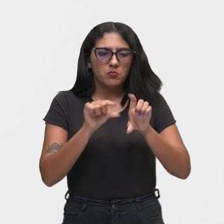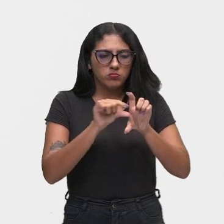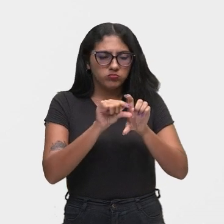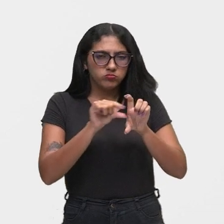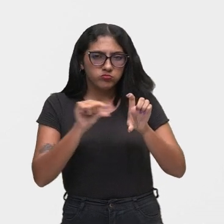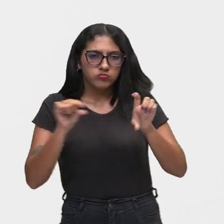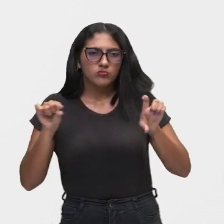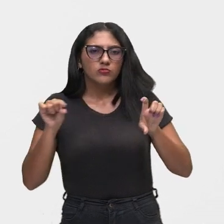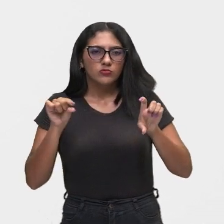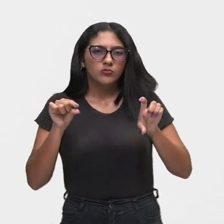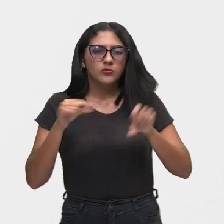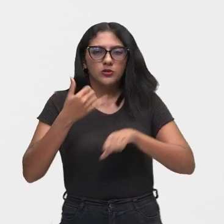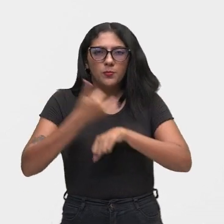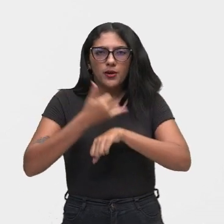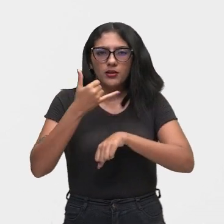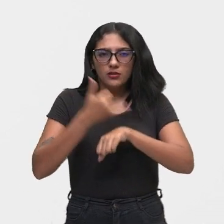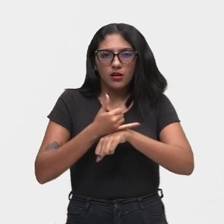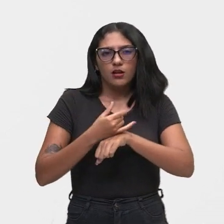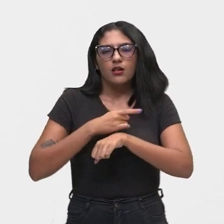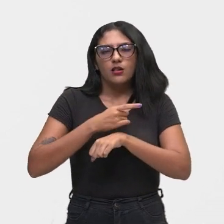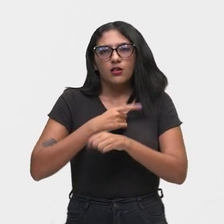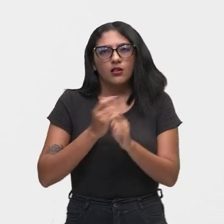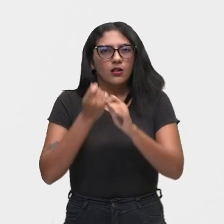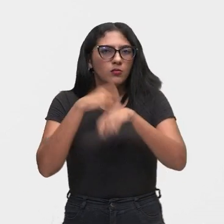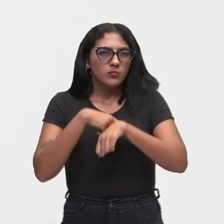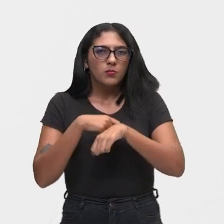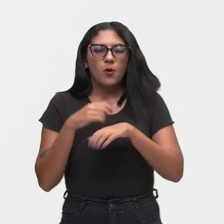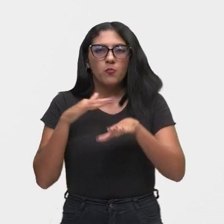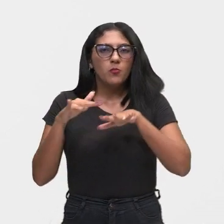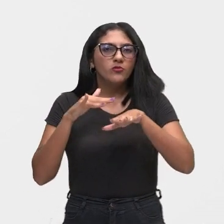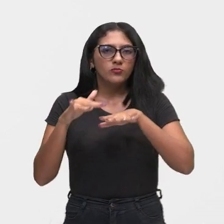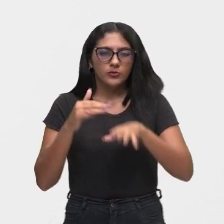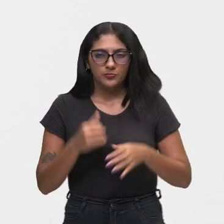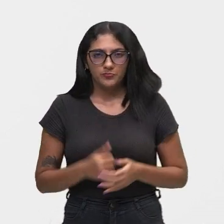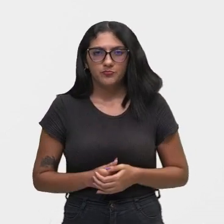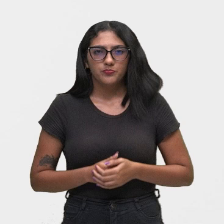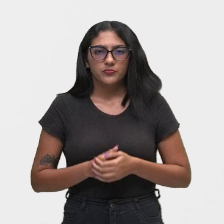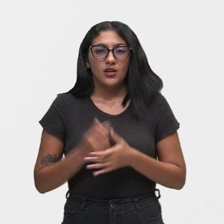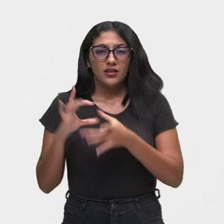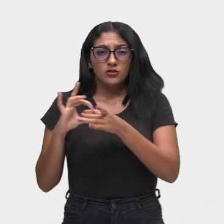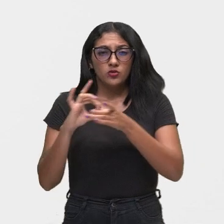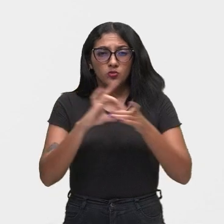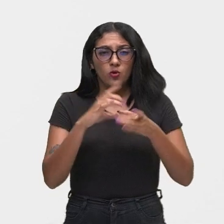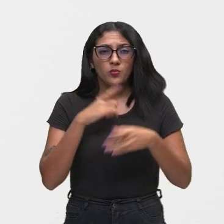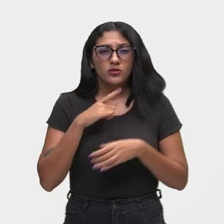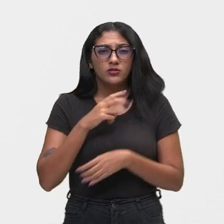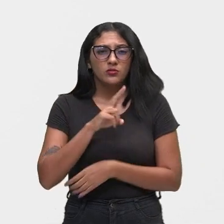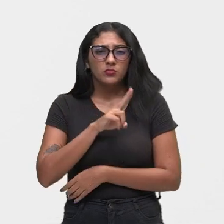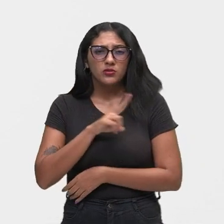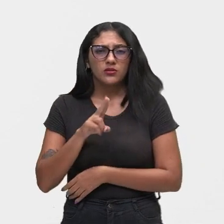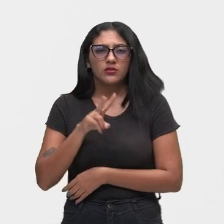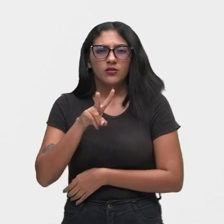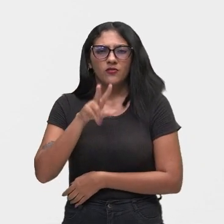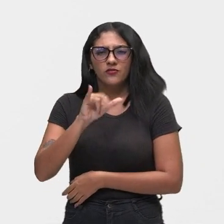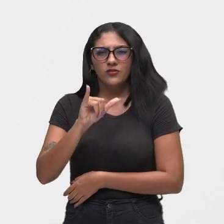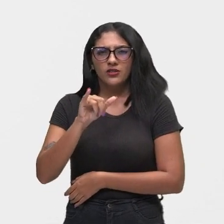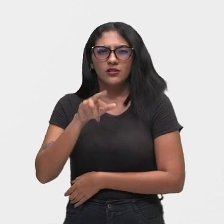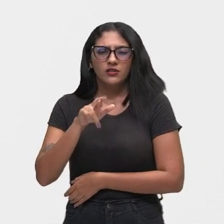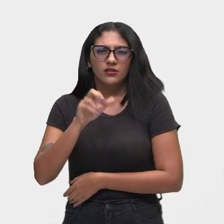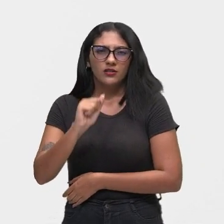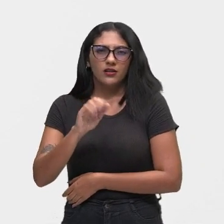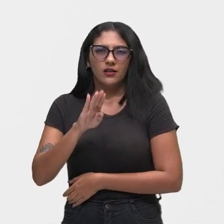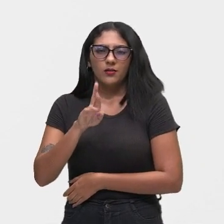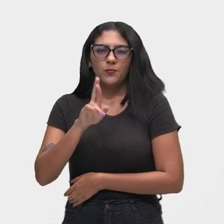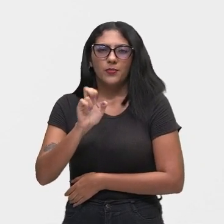numa haste para este pistão. E esse conjunto foi chamado de virabrequim.